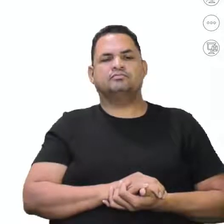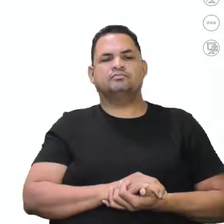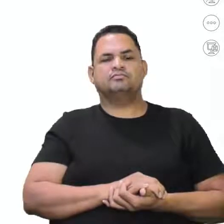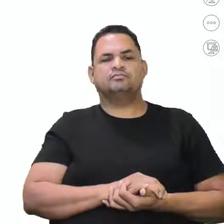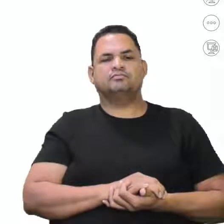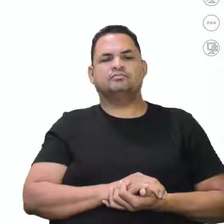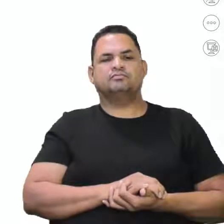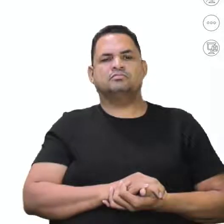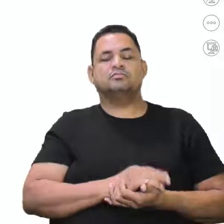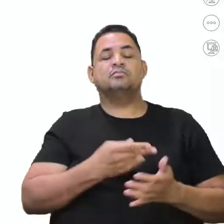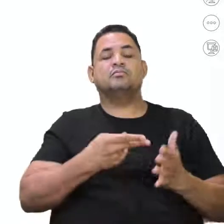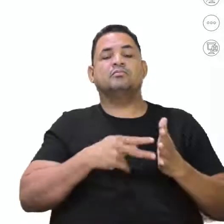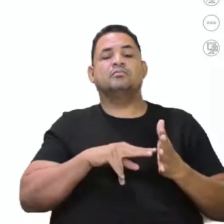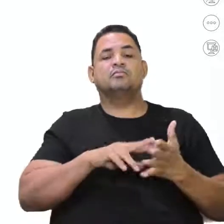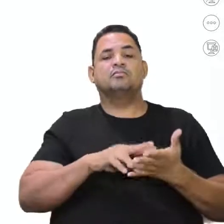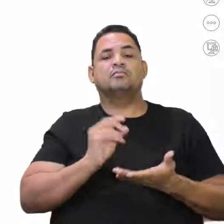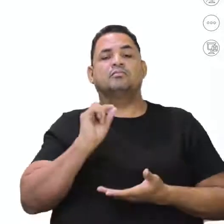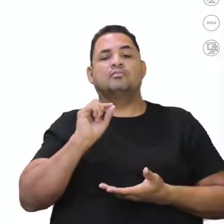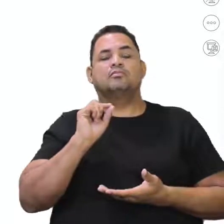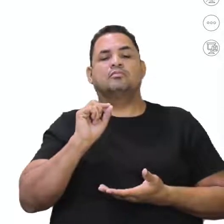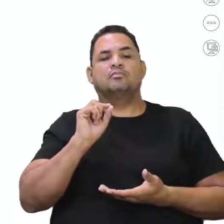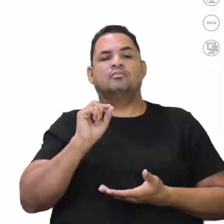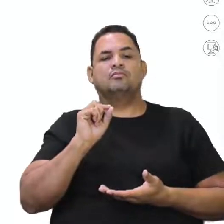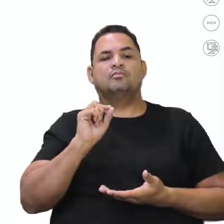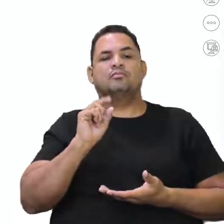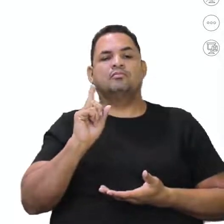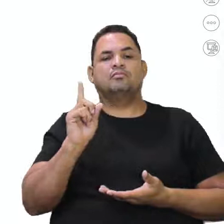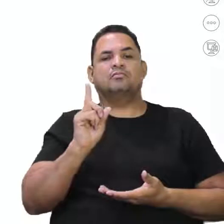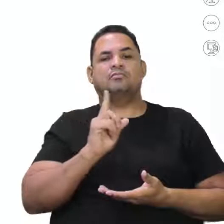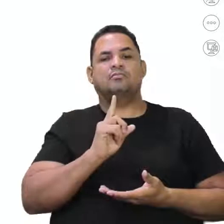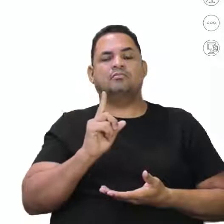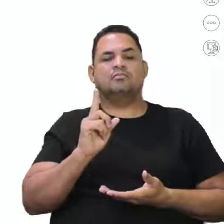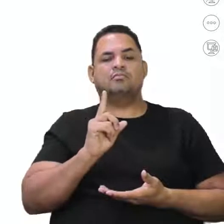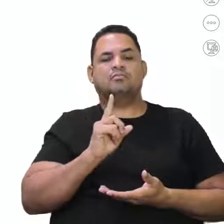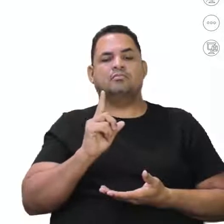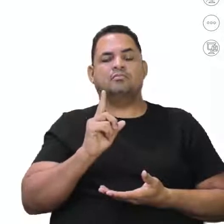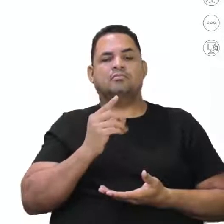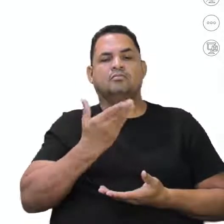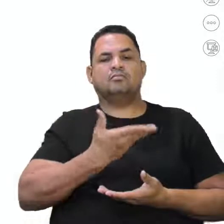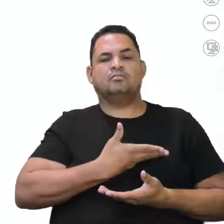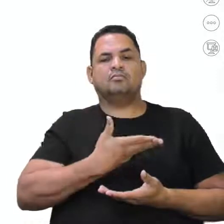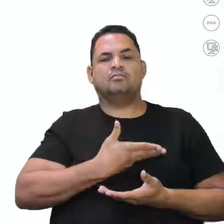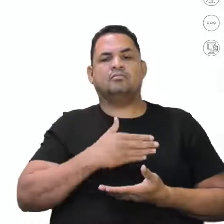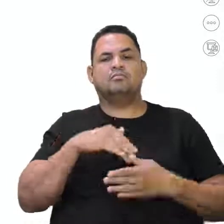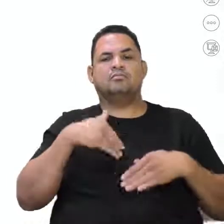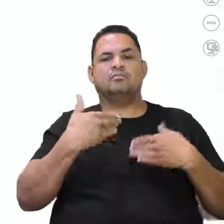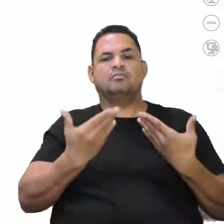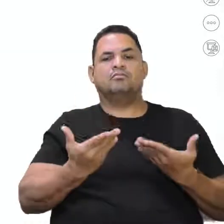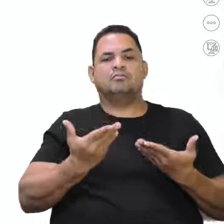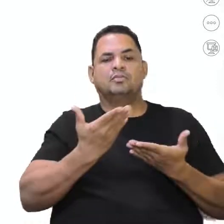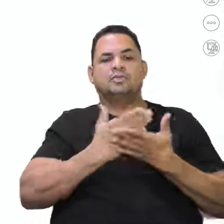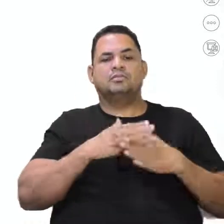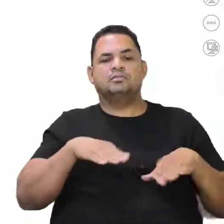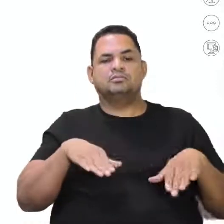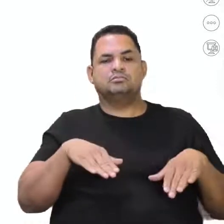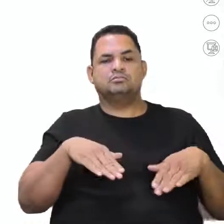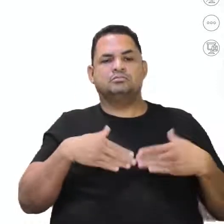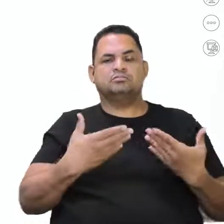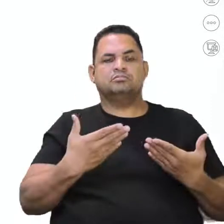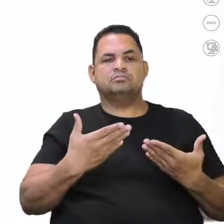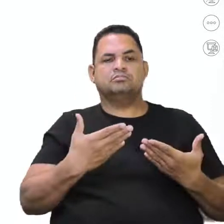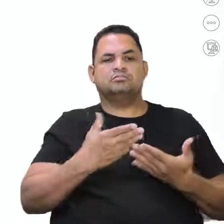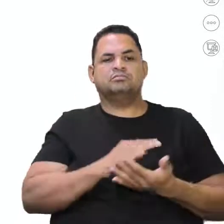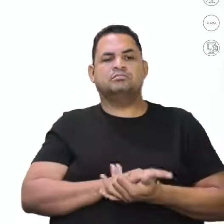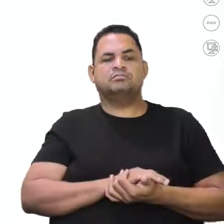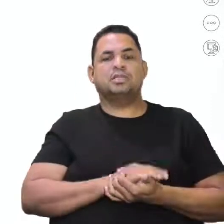work out, que significa o que aqui? Não há amizade quando acaba. Então aqui ele dá